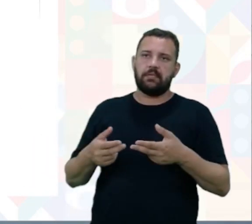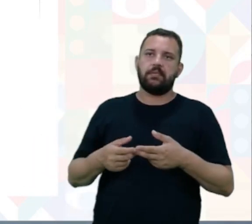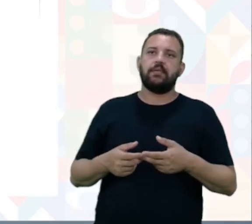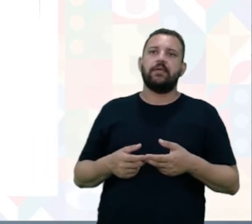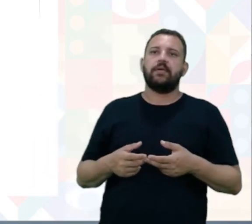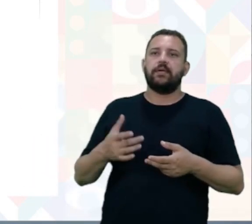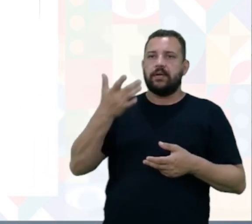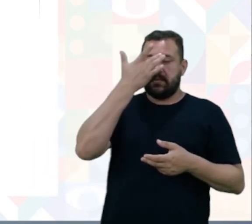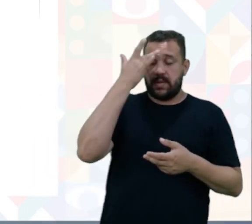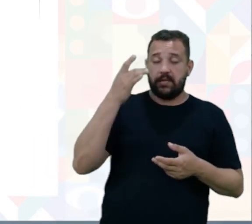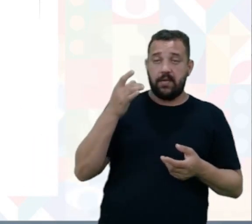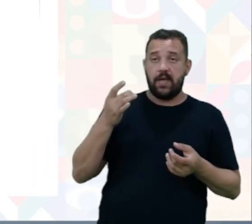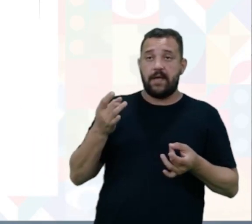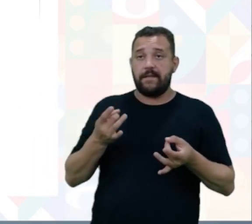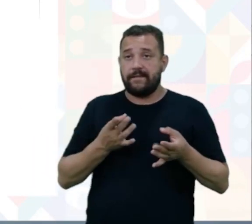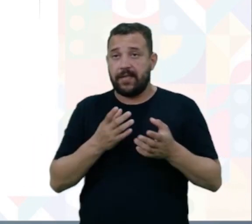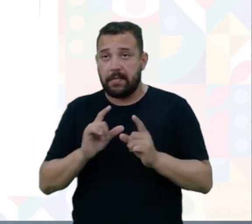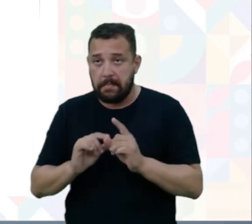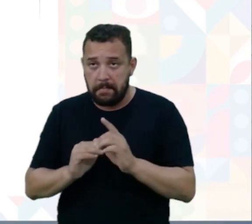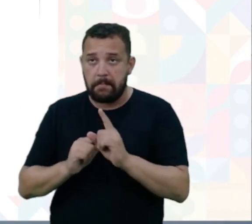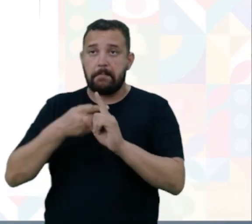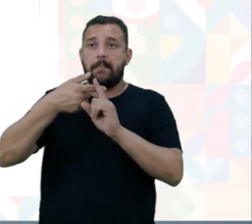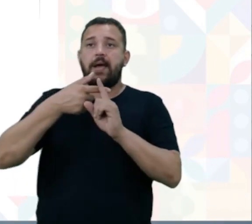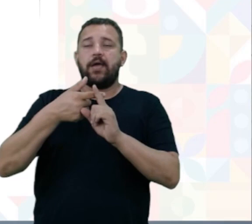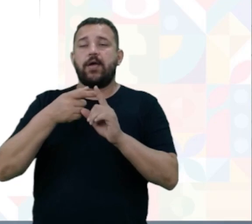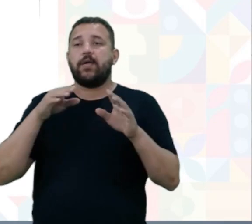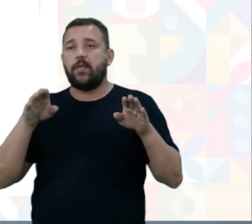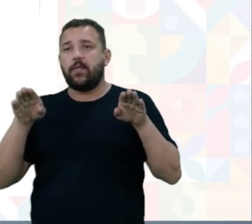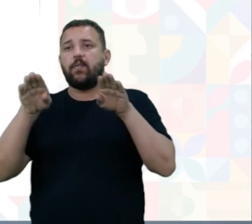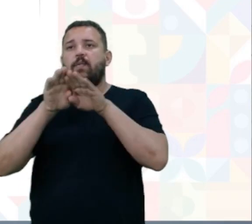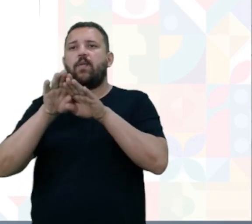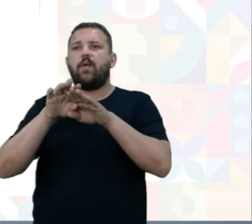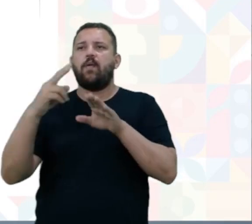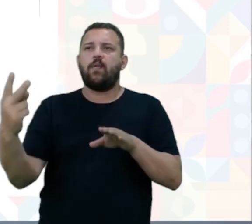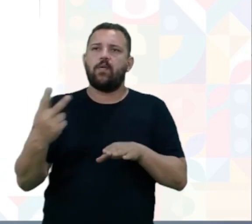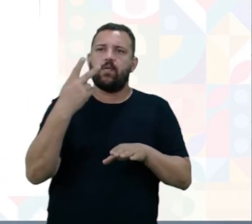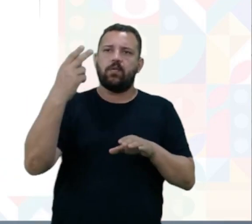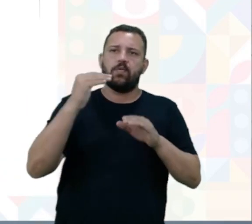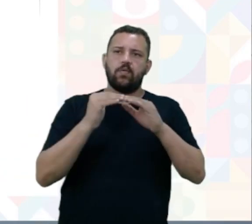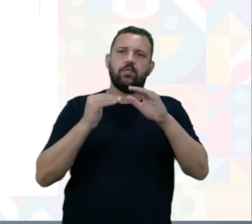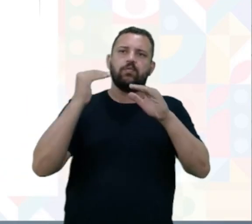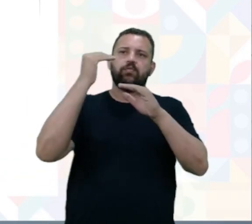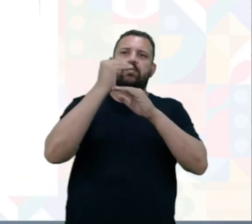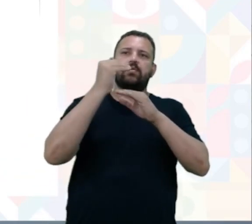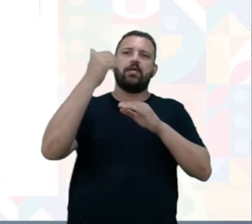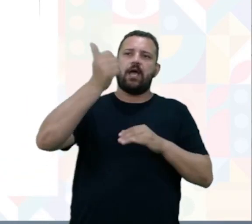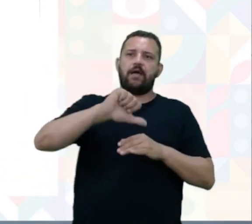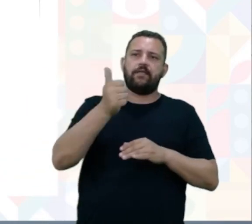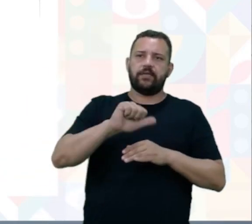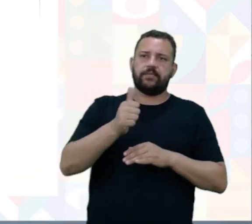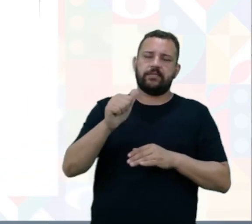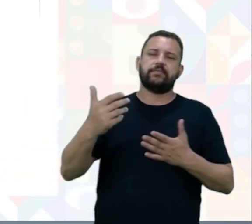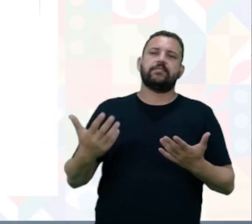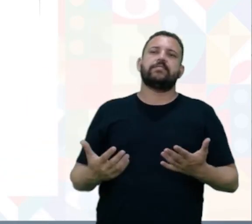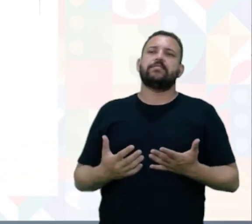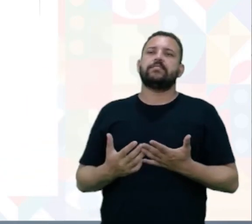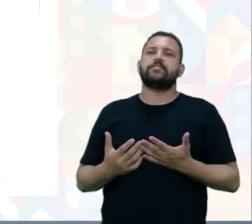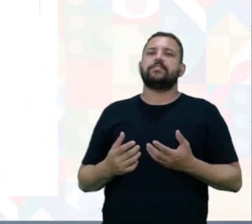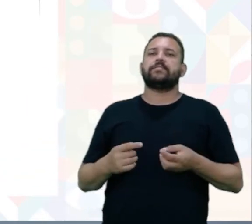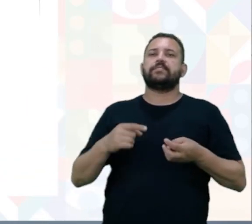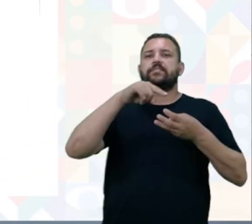maior lance igual ou superior ao valor da avaliação. Então, temos aí as